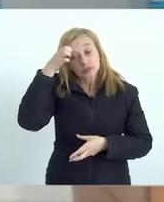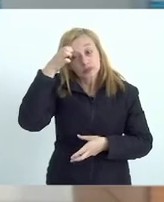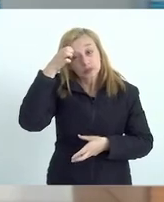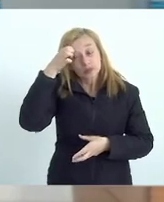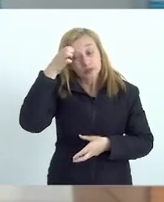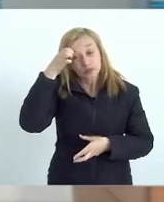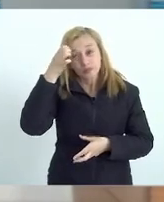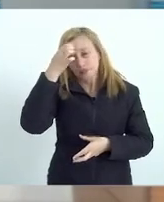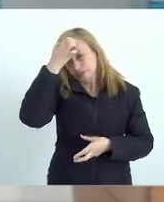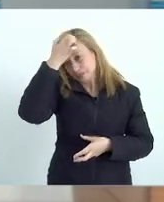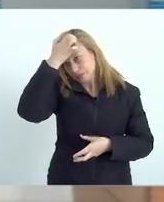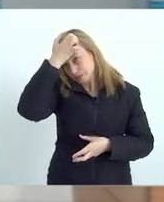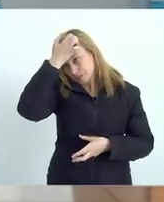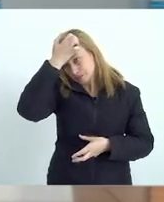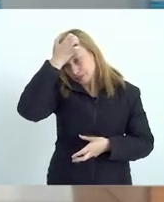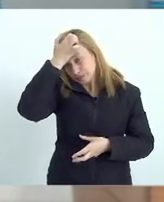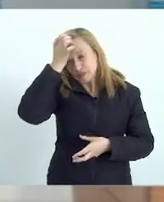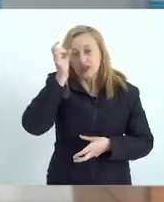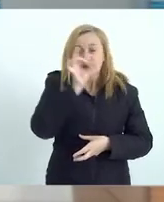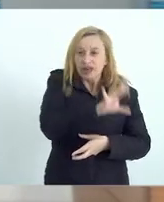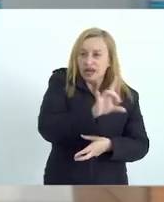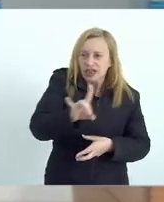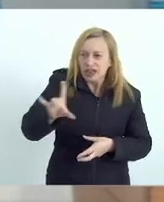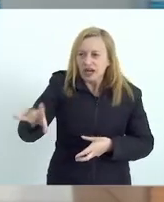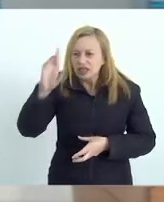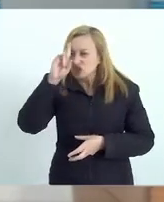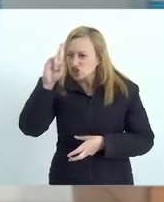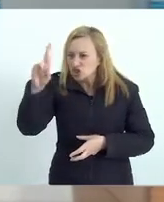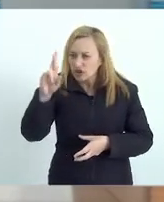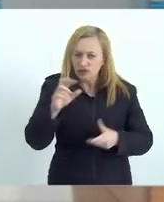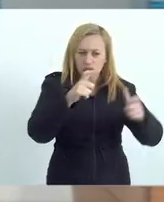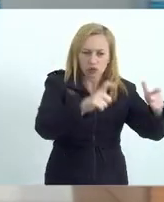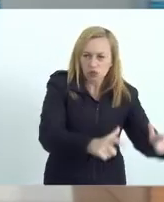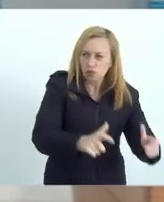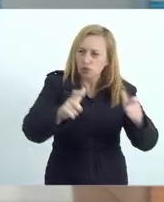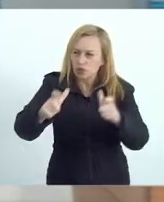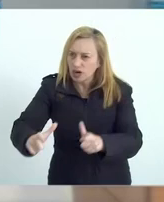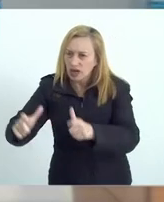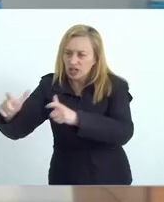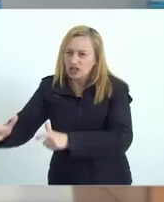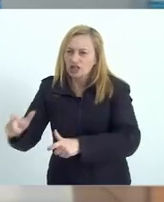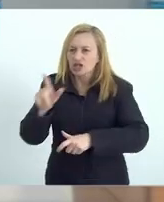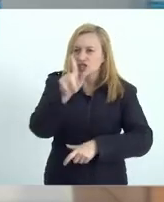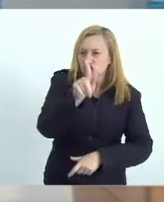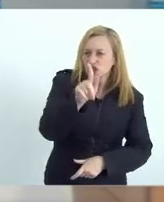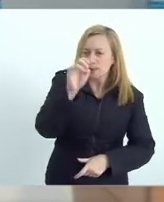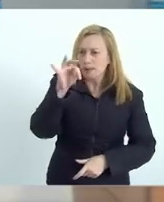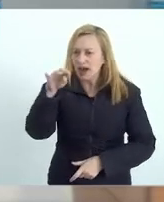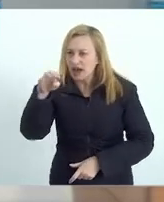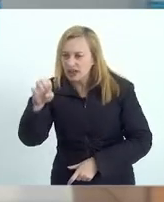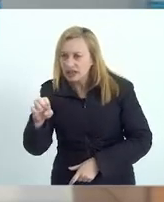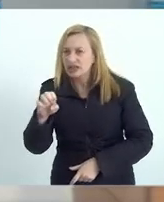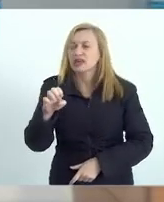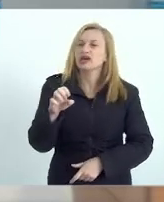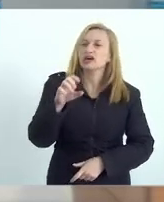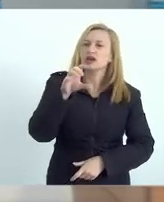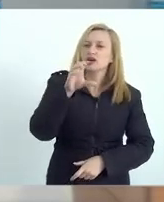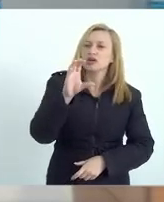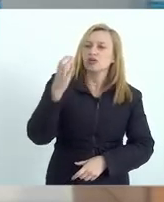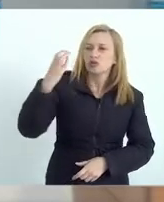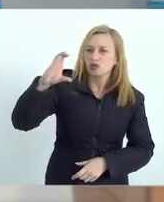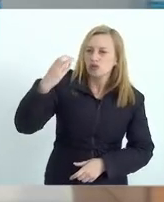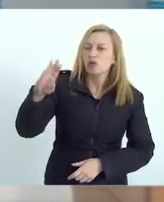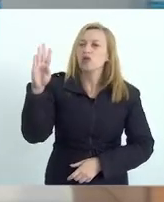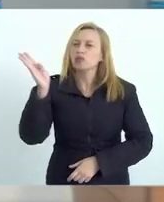na Corporação e cada comandante do giama do Rio de Janeiro chamado Botafogo já mar de